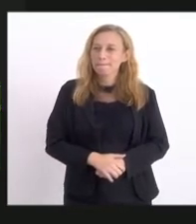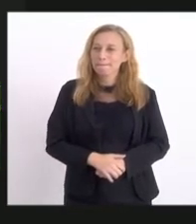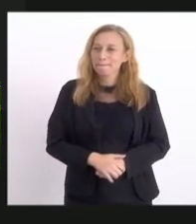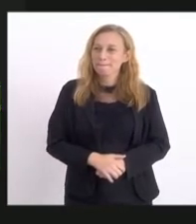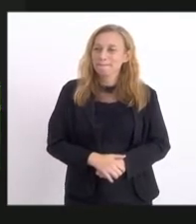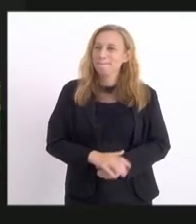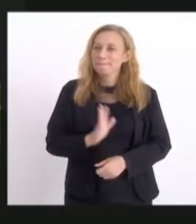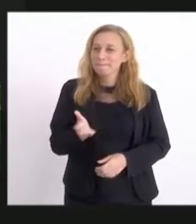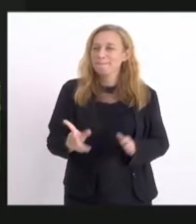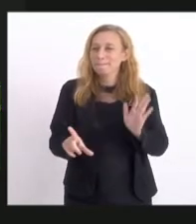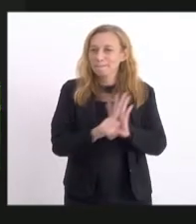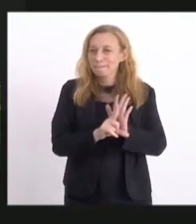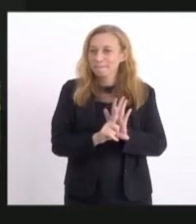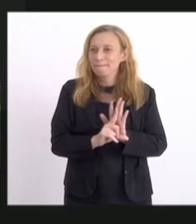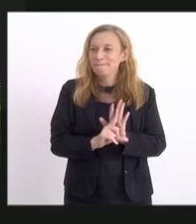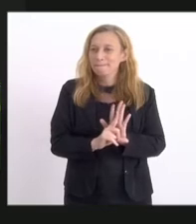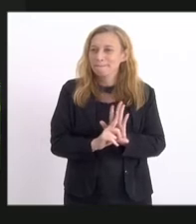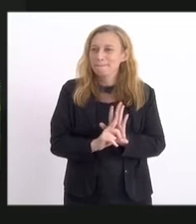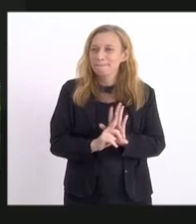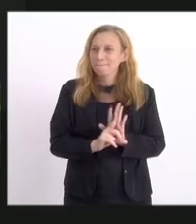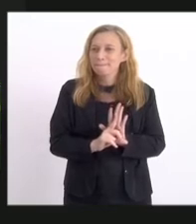já há uma lei.